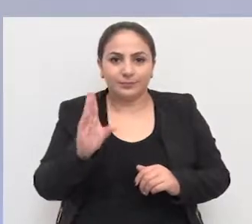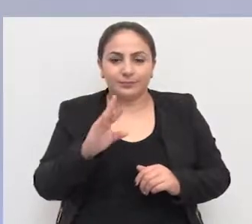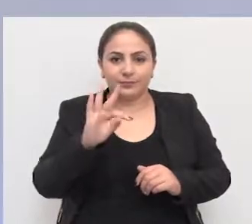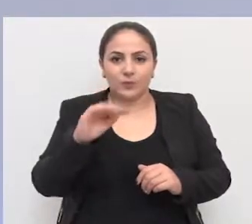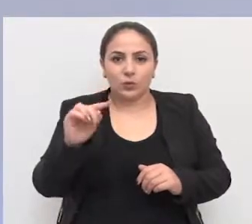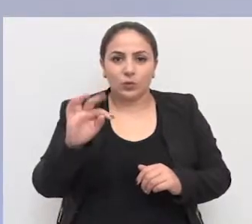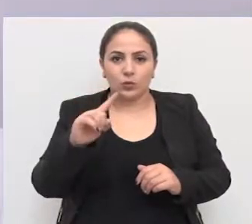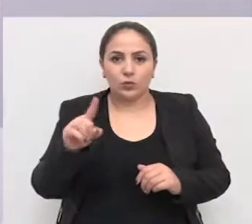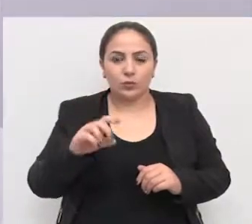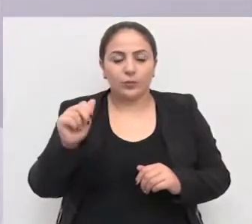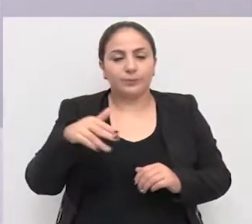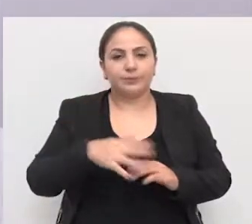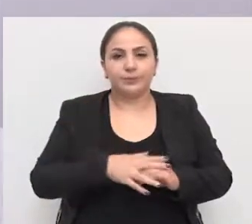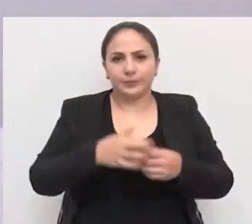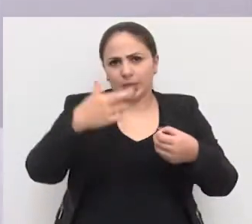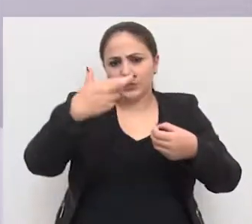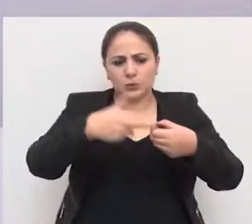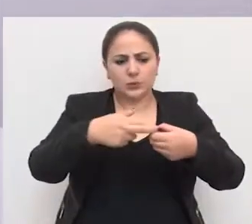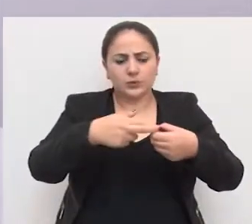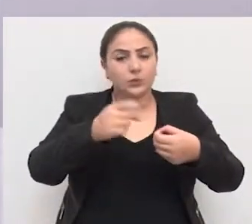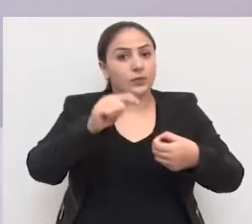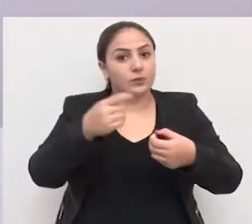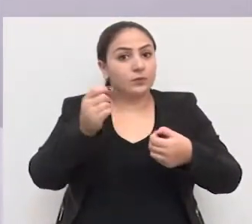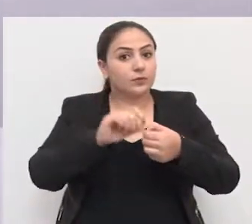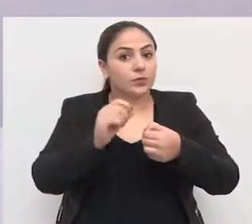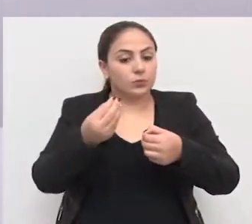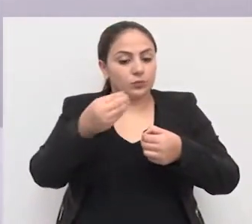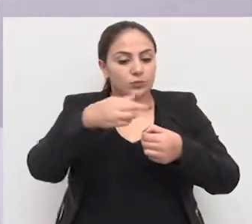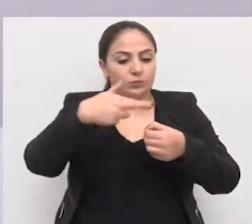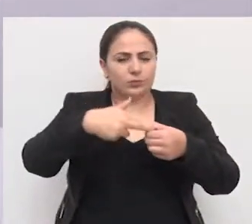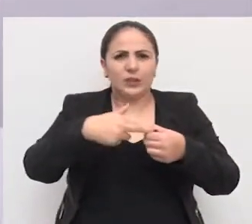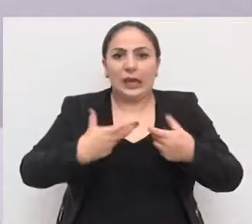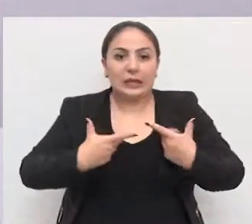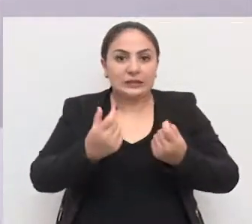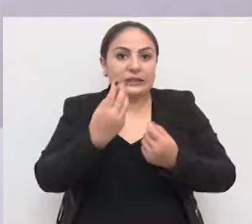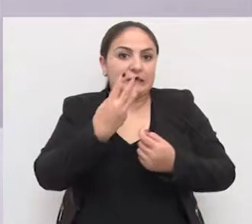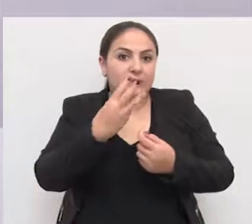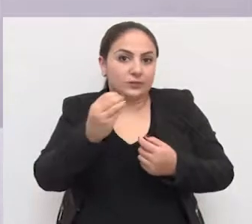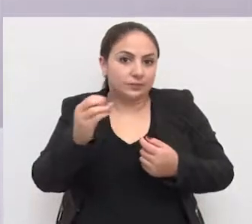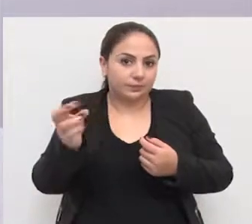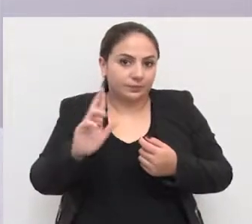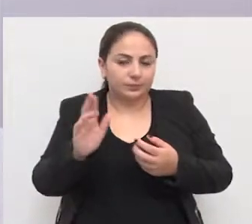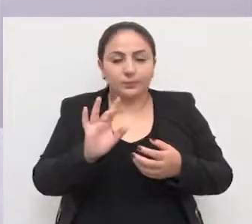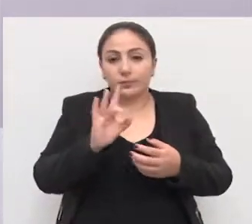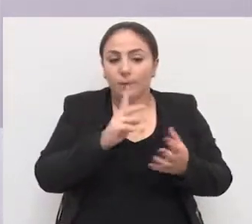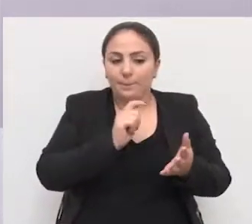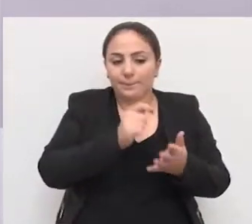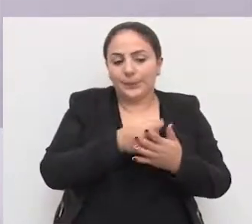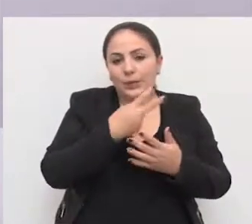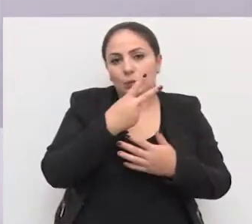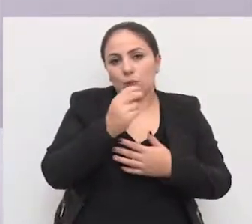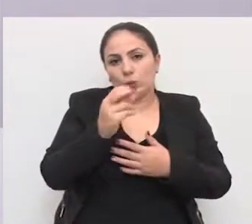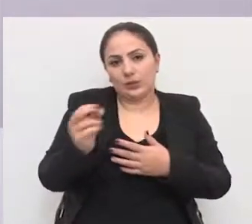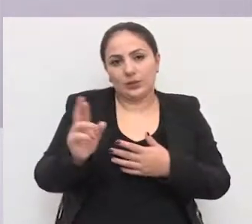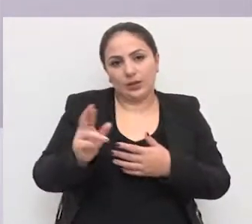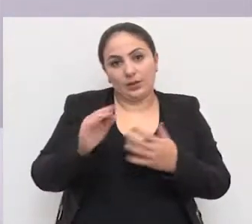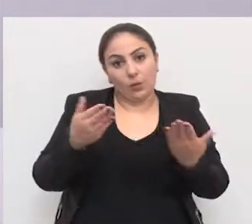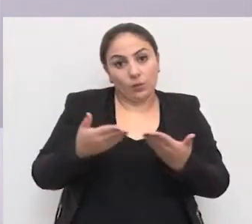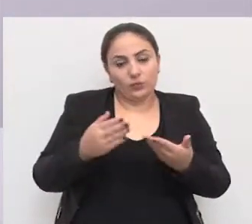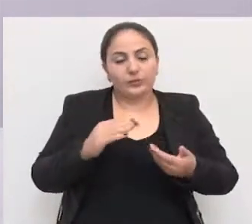Gabriel Tozon. O tanque de combustível aí que você vai abastecer, que você gastaria R$300, você vai pagar só 200